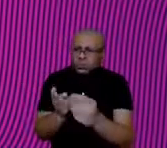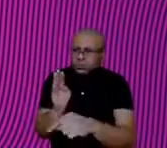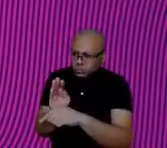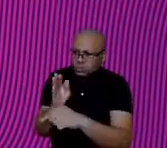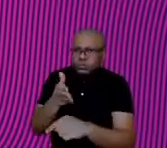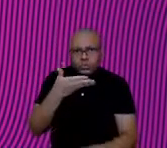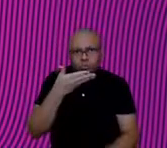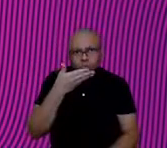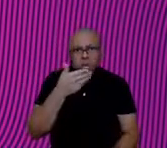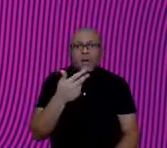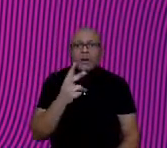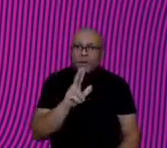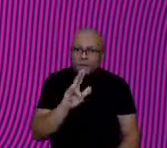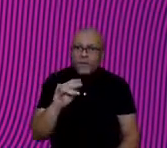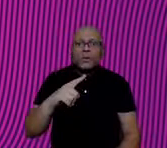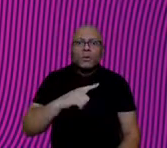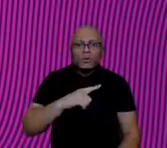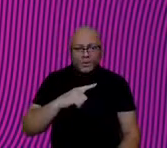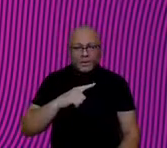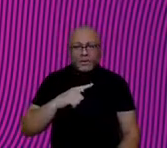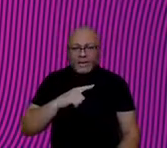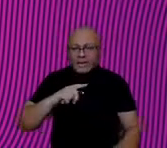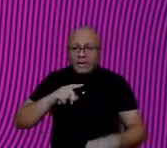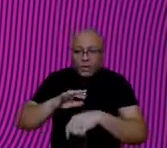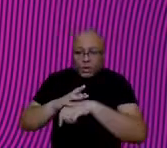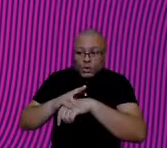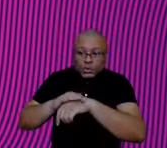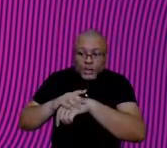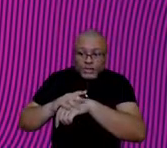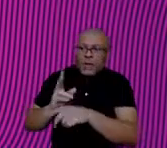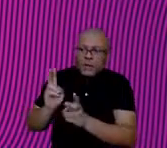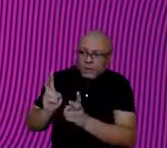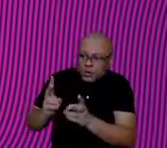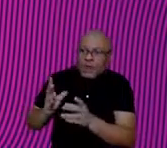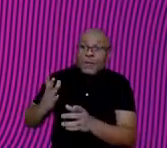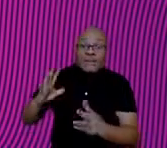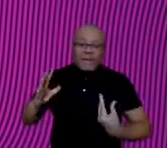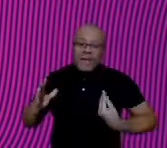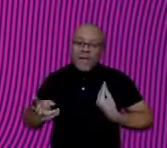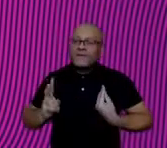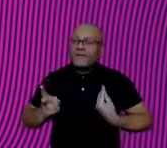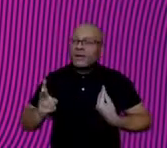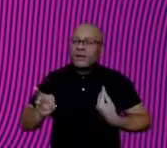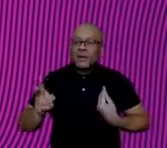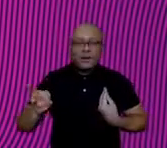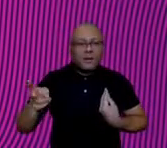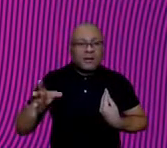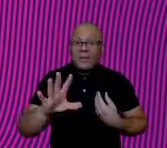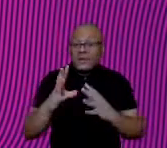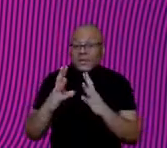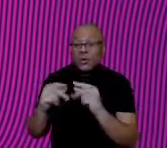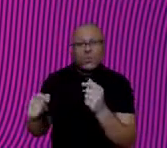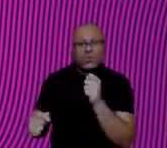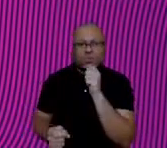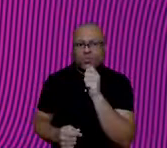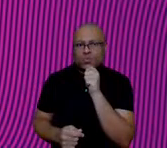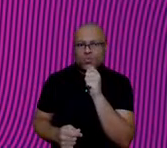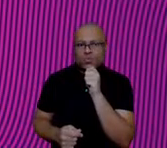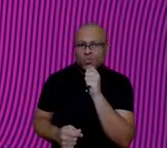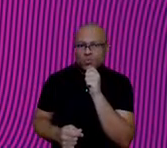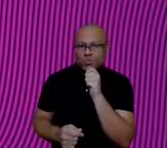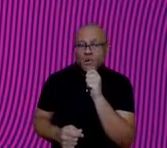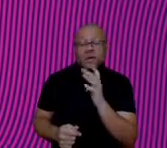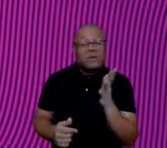ter patologias mais longevas e, com isso, enquanto a gente não tiver uma cura, né, de repente um